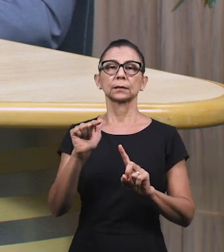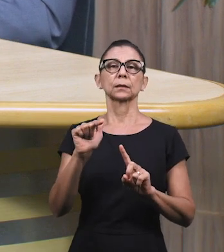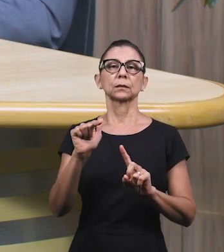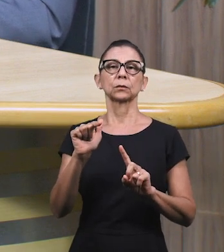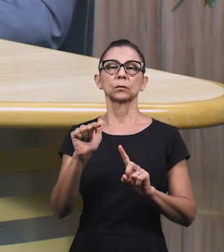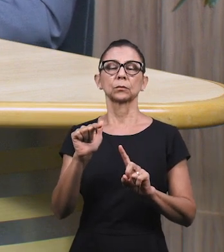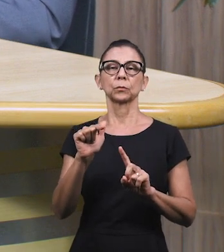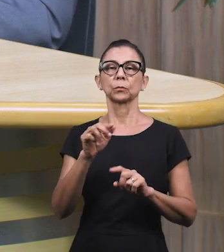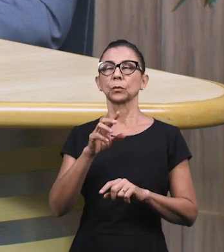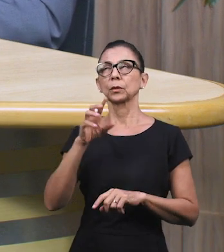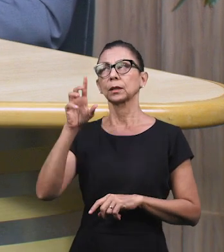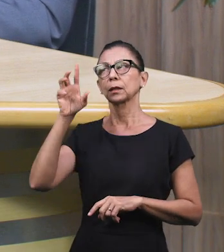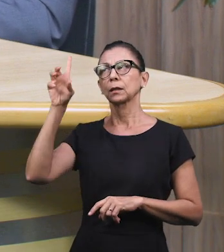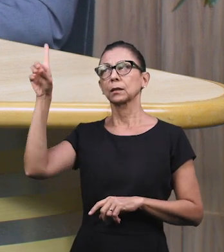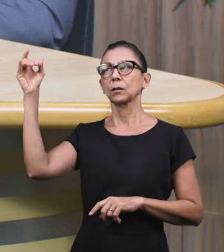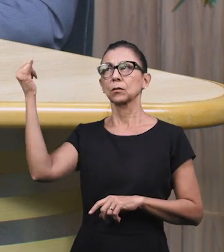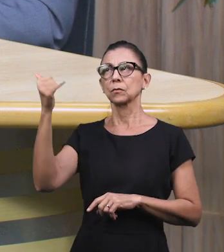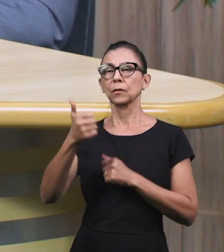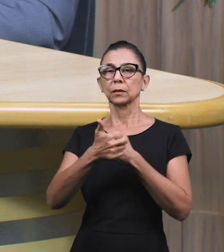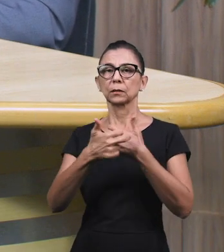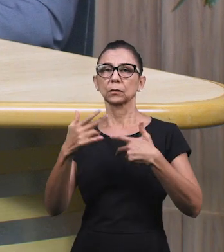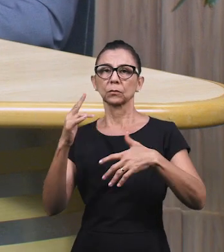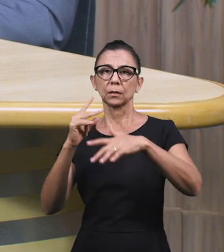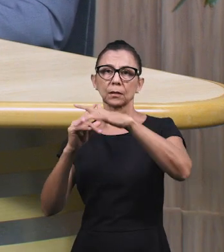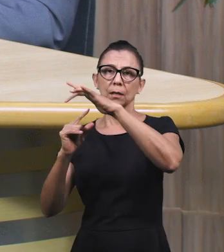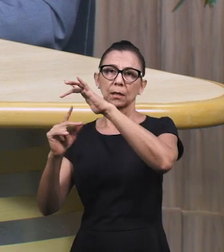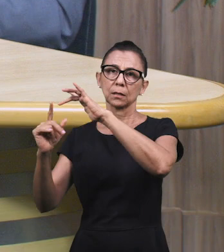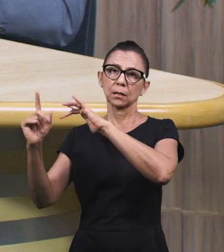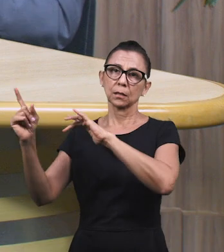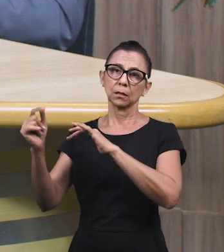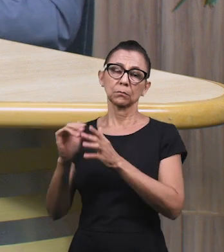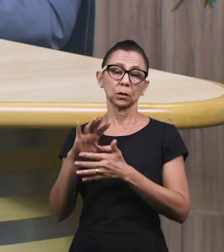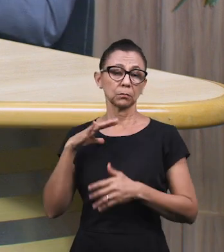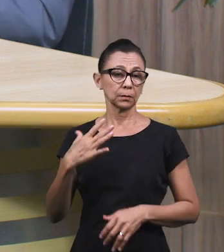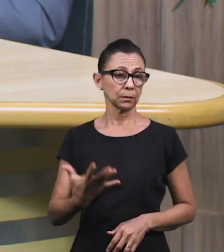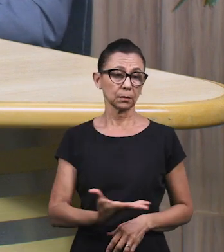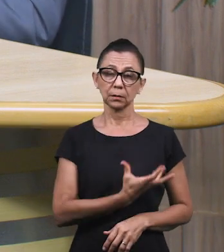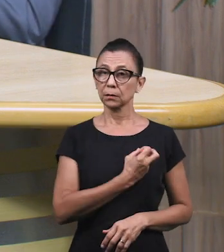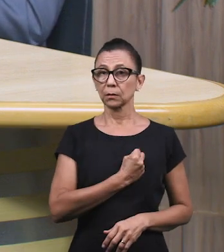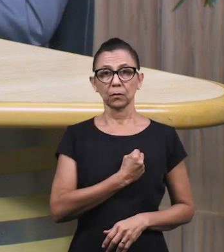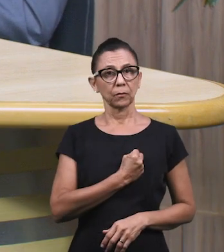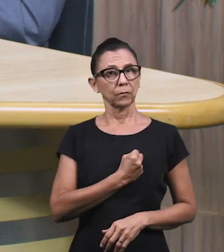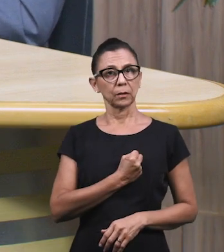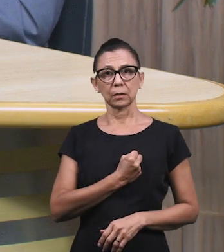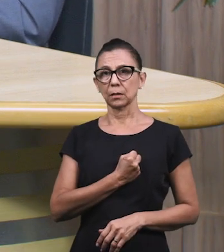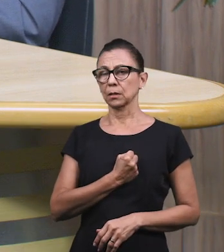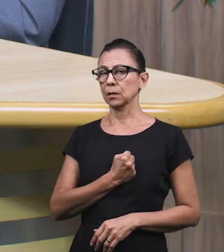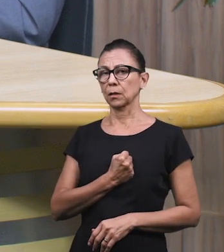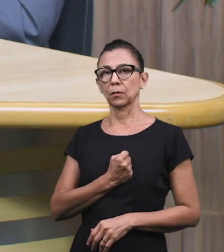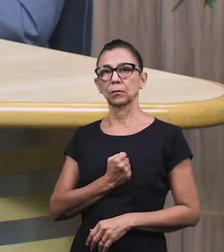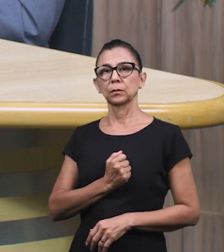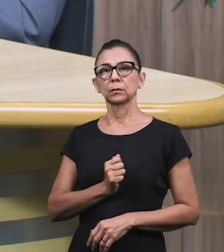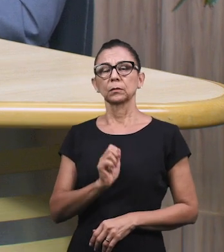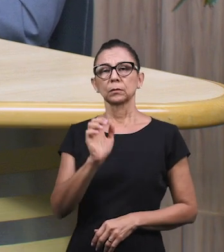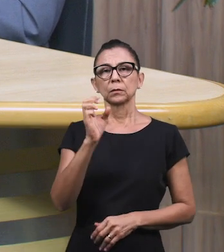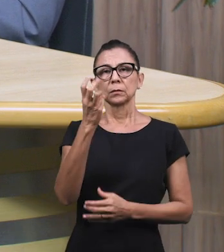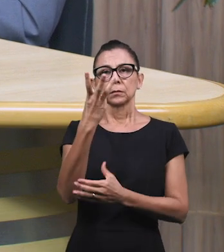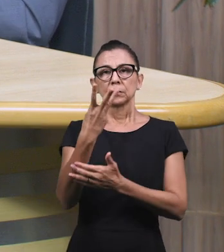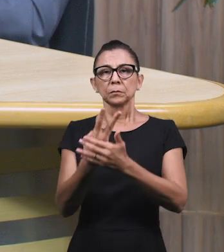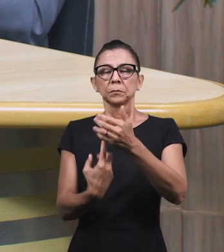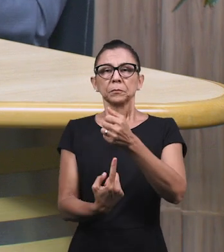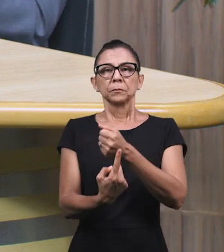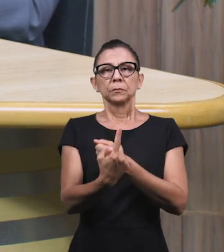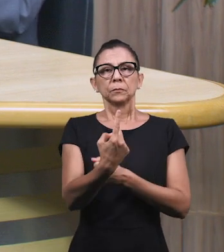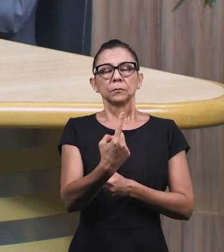o que é daquilo que é eterno, daquilo da Trindade, daquilo que está no nosso meio. Então, salvação está ali, a figura da